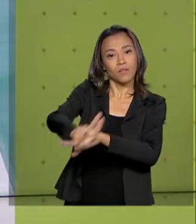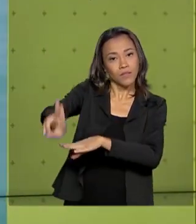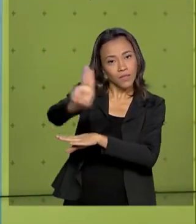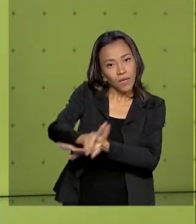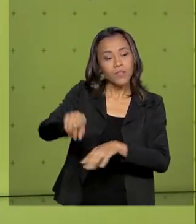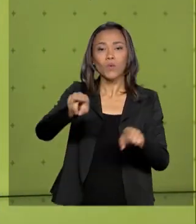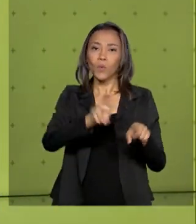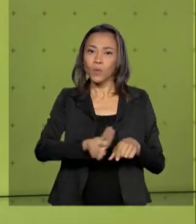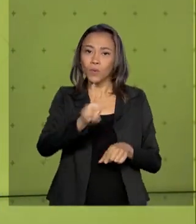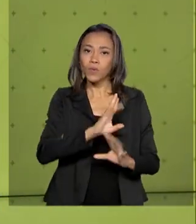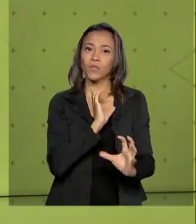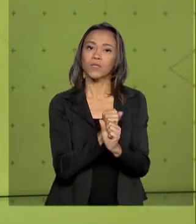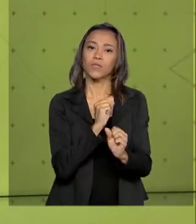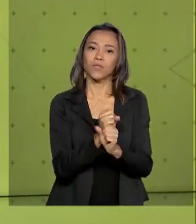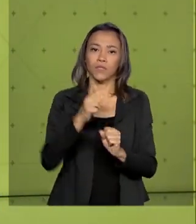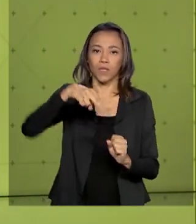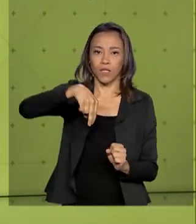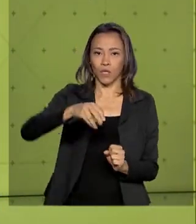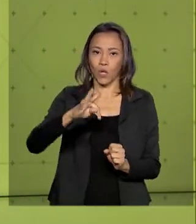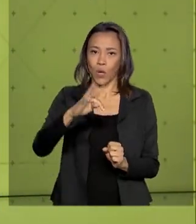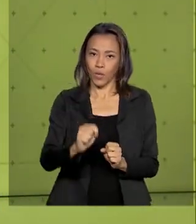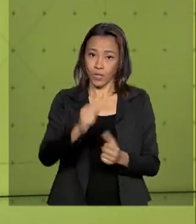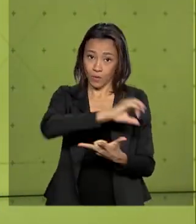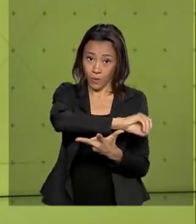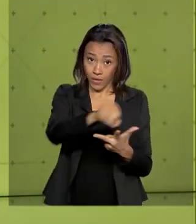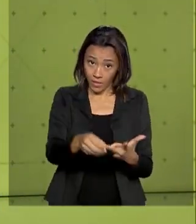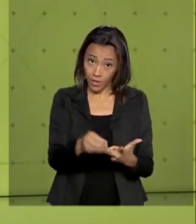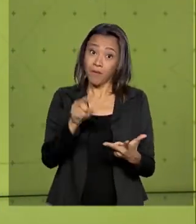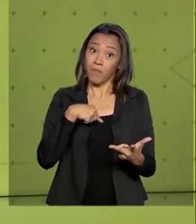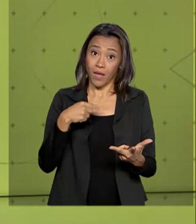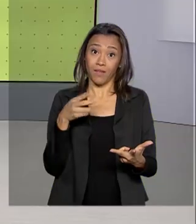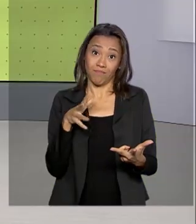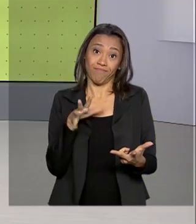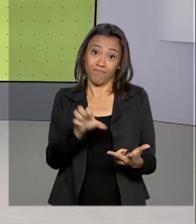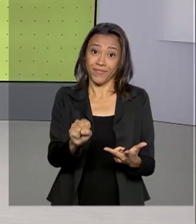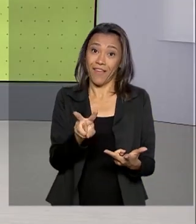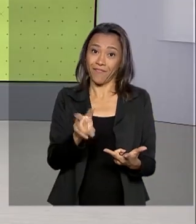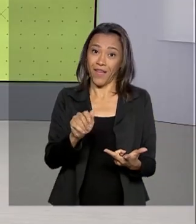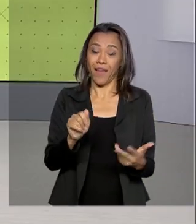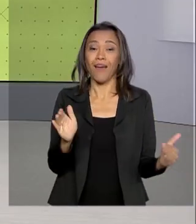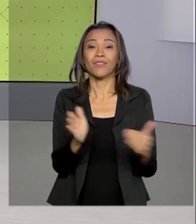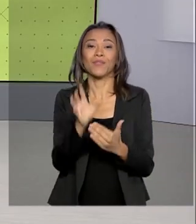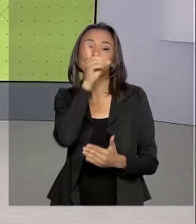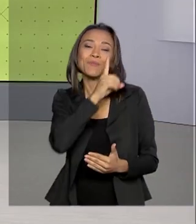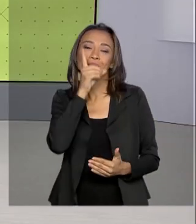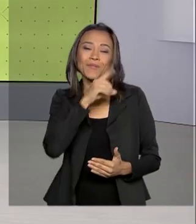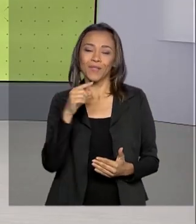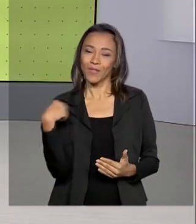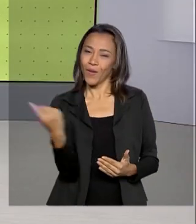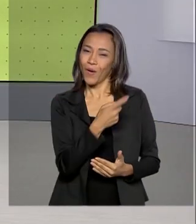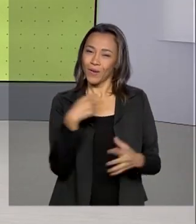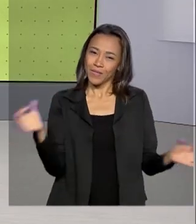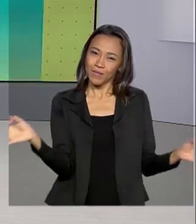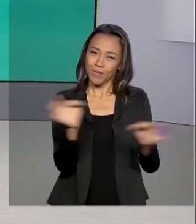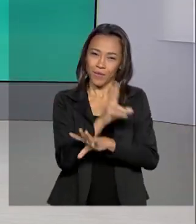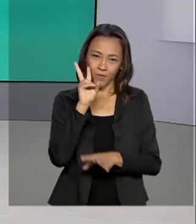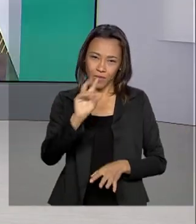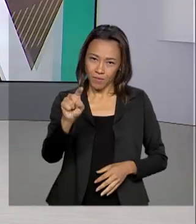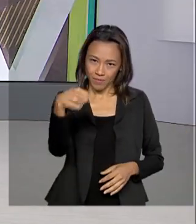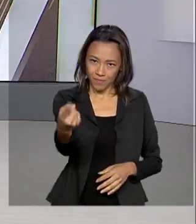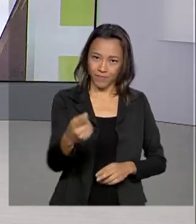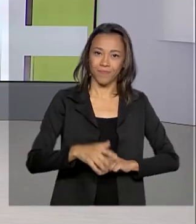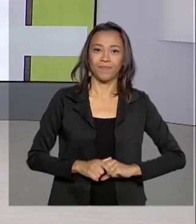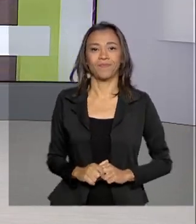enem o prazo para concorrer a uma vaga vai até domingo a gente fica por aqui nos vemos na próxima edição até